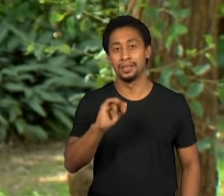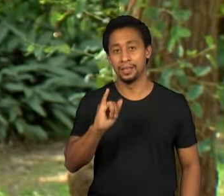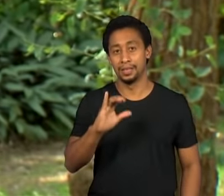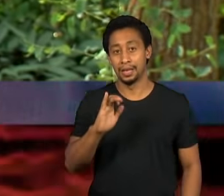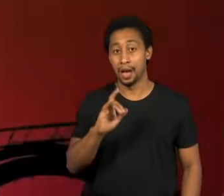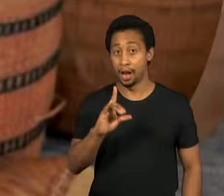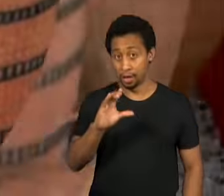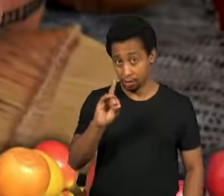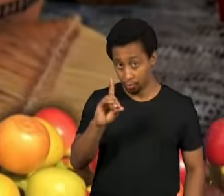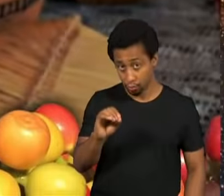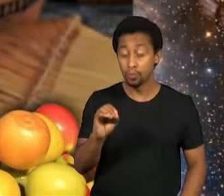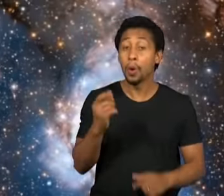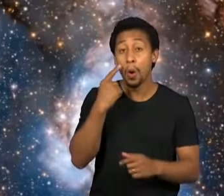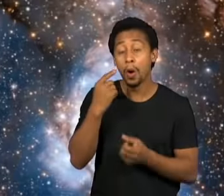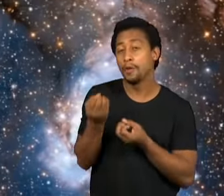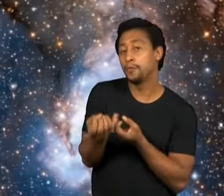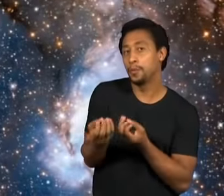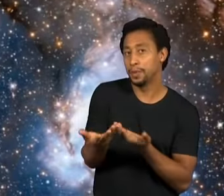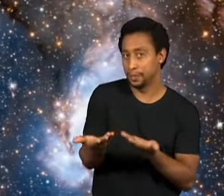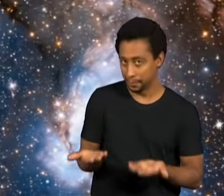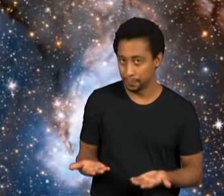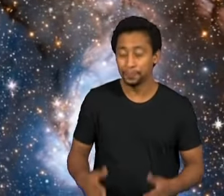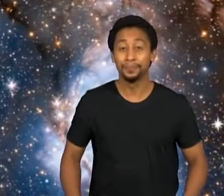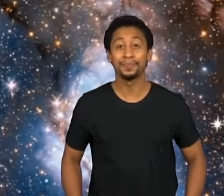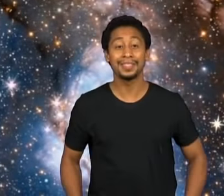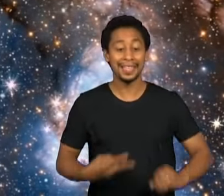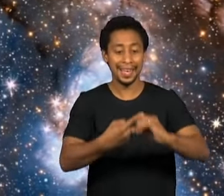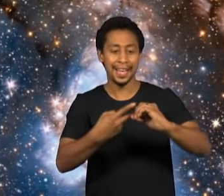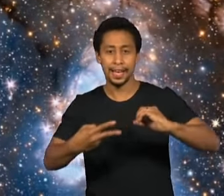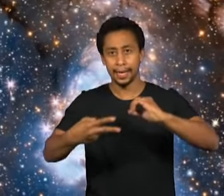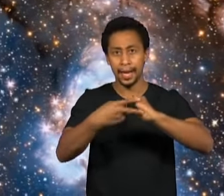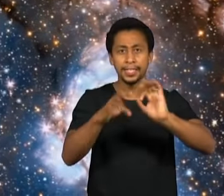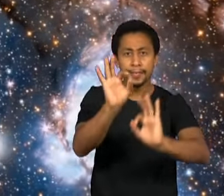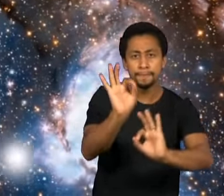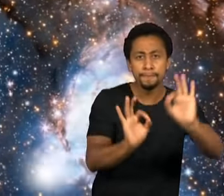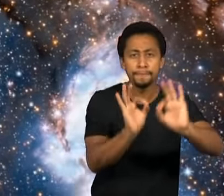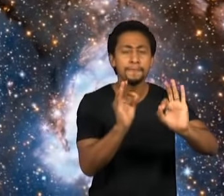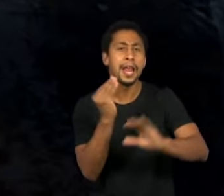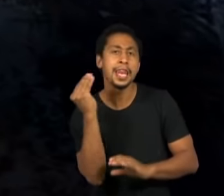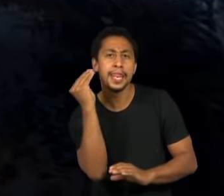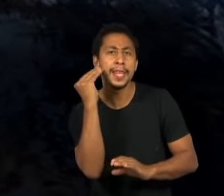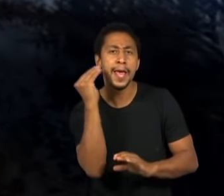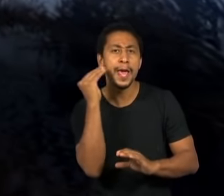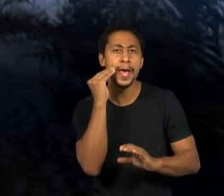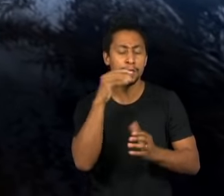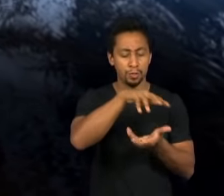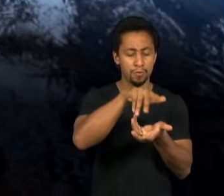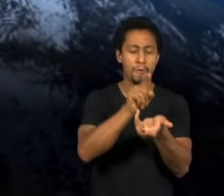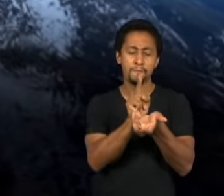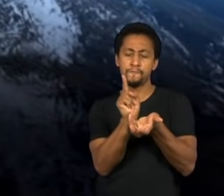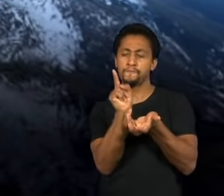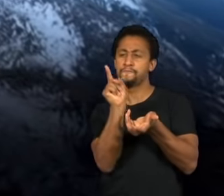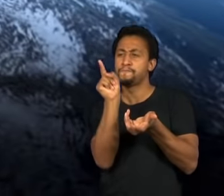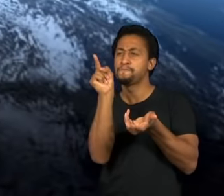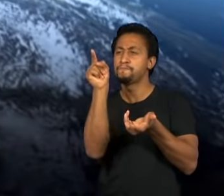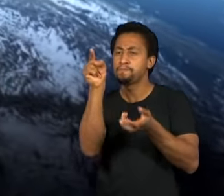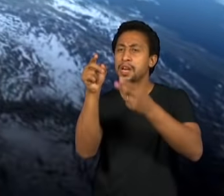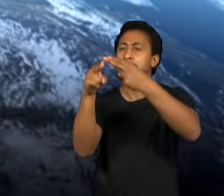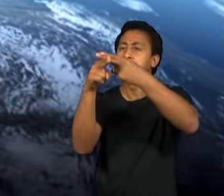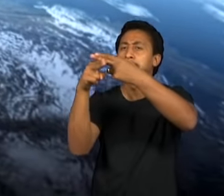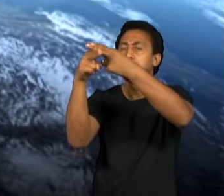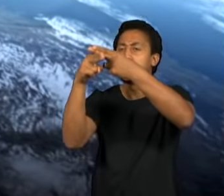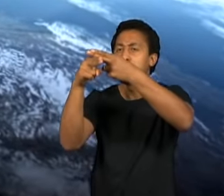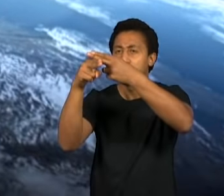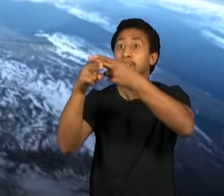veja também. A NASA prepara teste com a sonda espacial que vai desviar um asteroide.